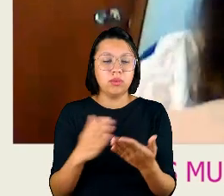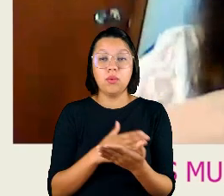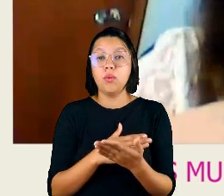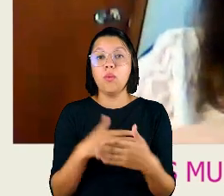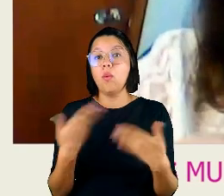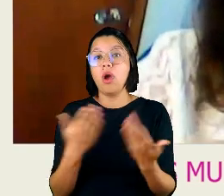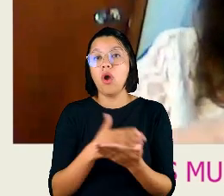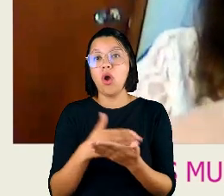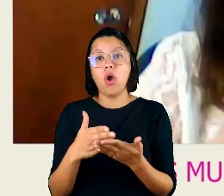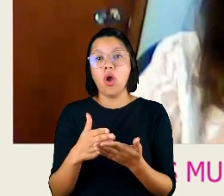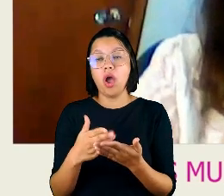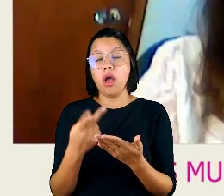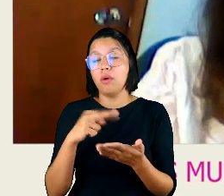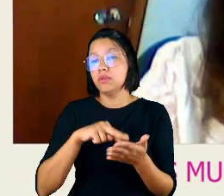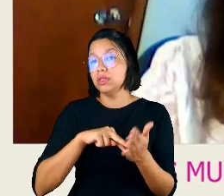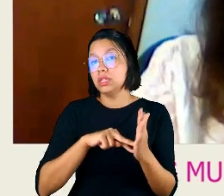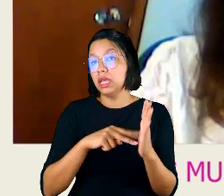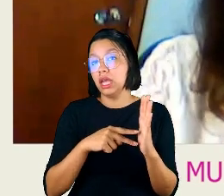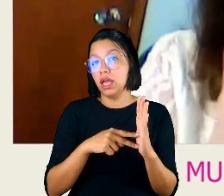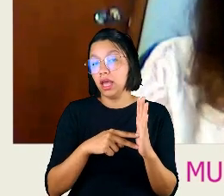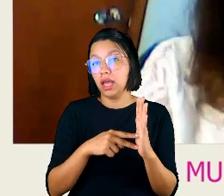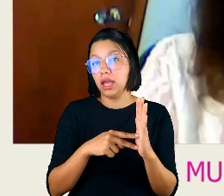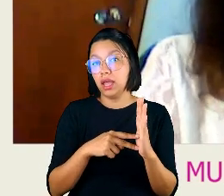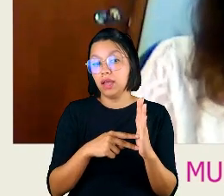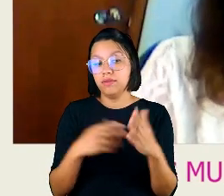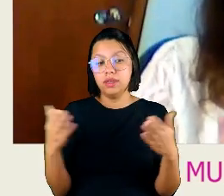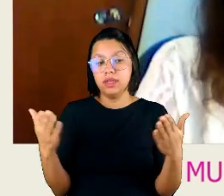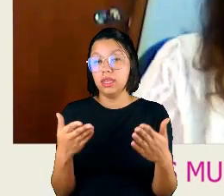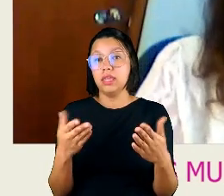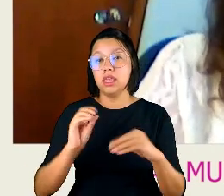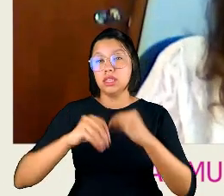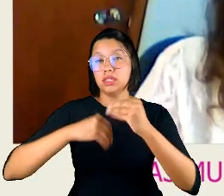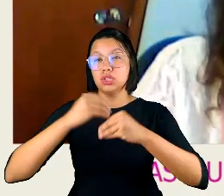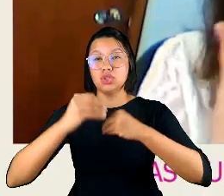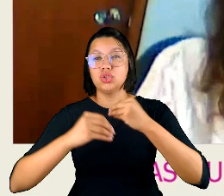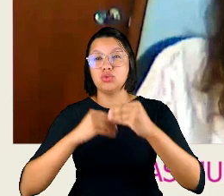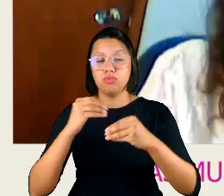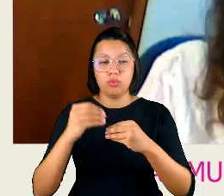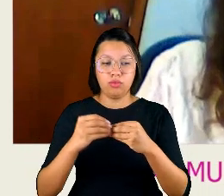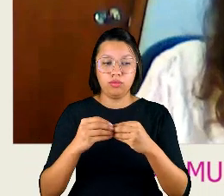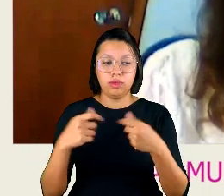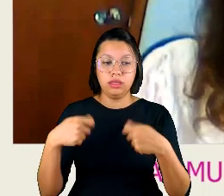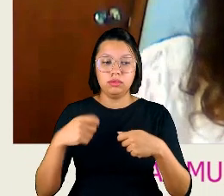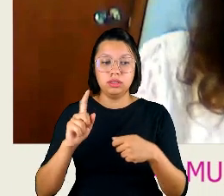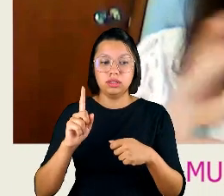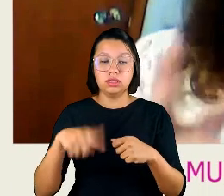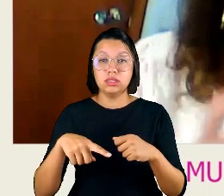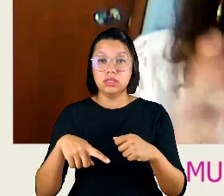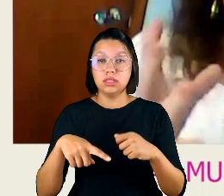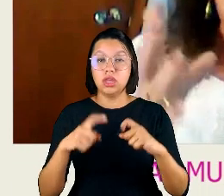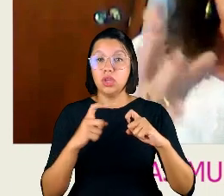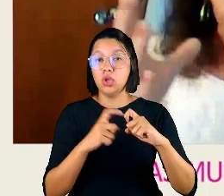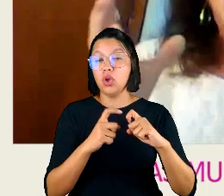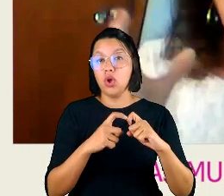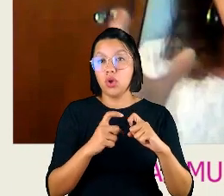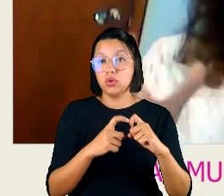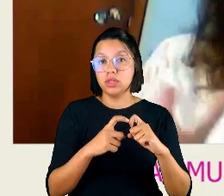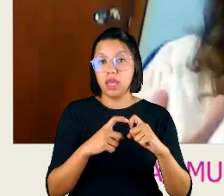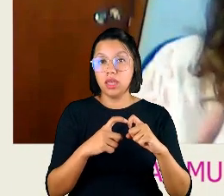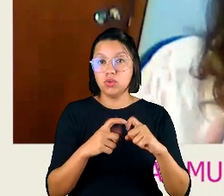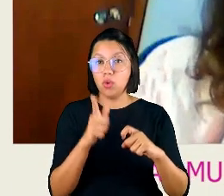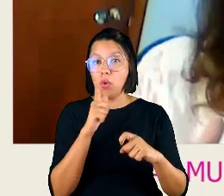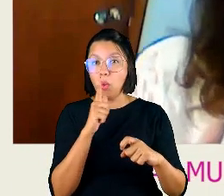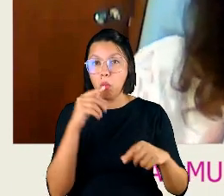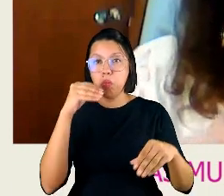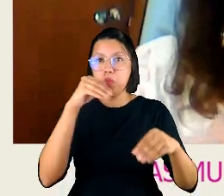que desse envolvimento precisa ser o sexo penetrativo orgásmico. O que acaba